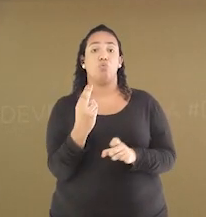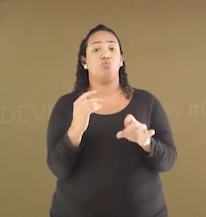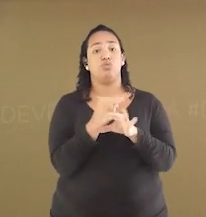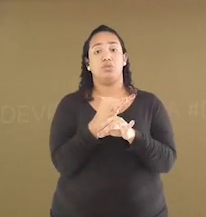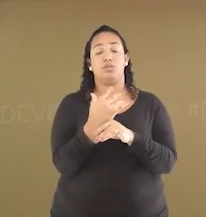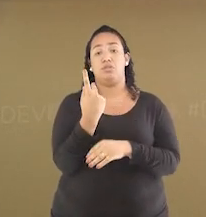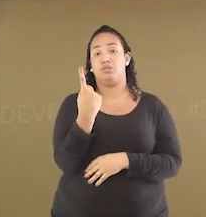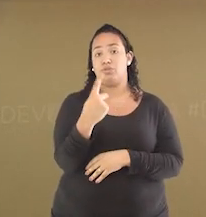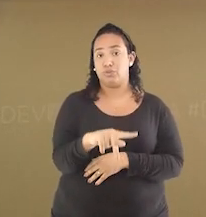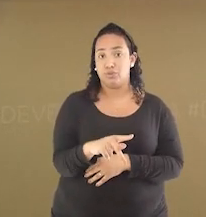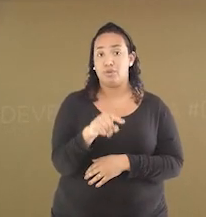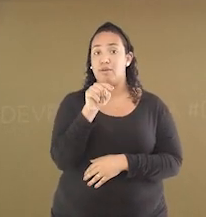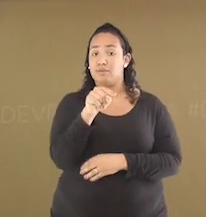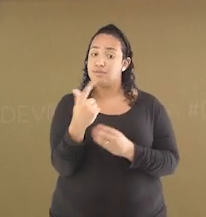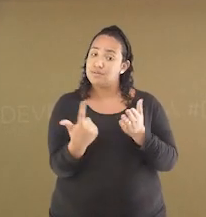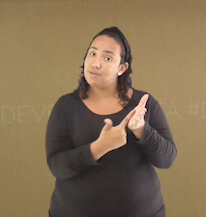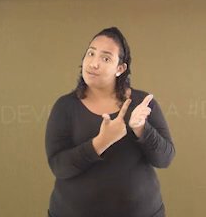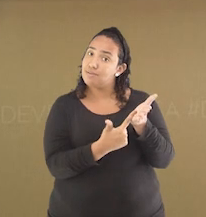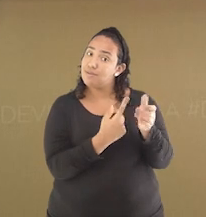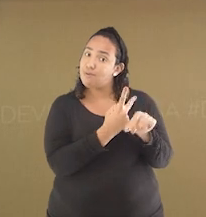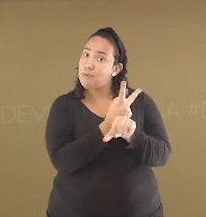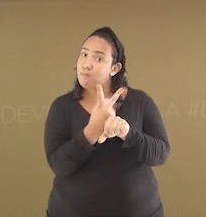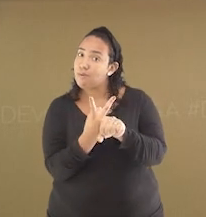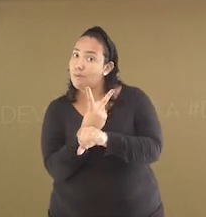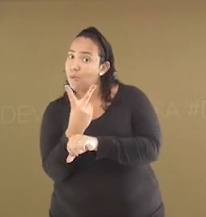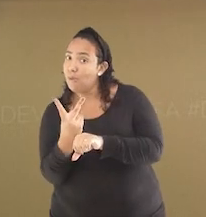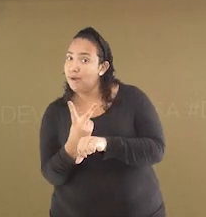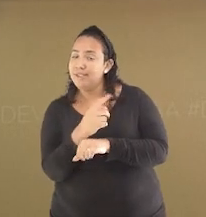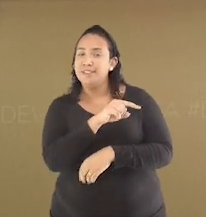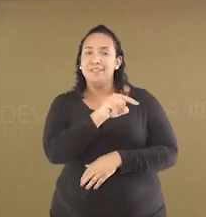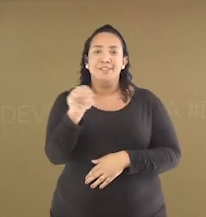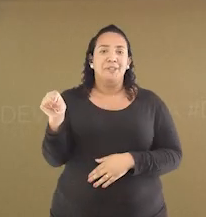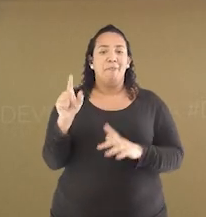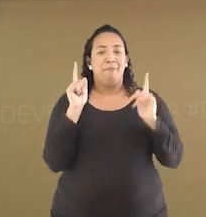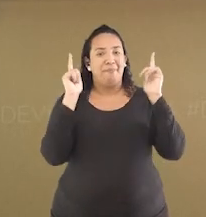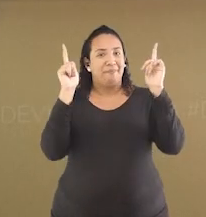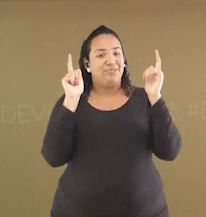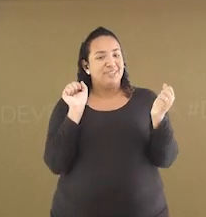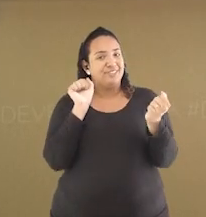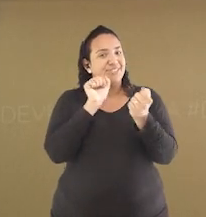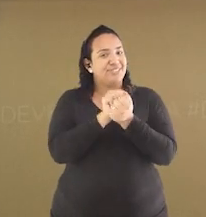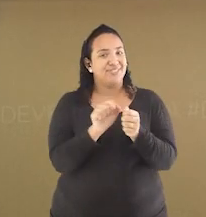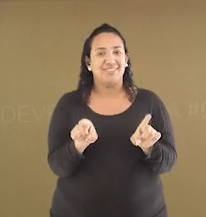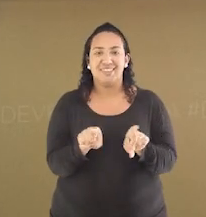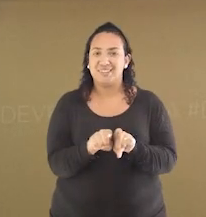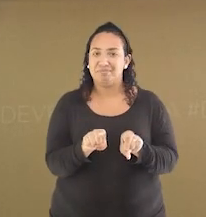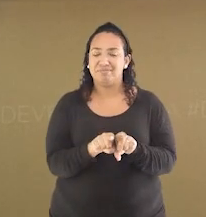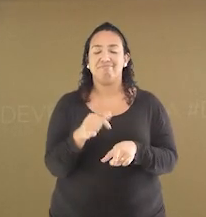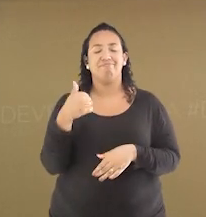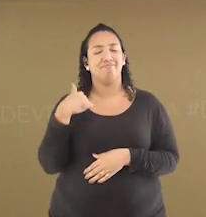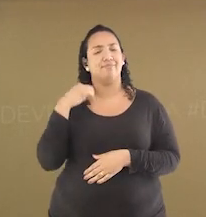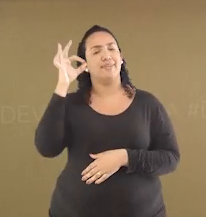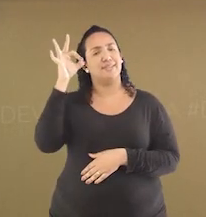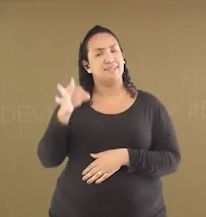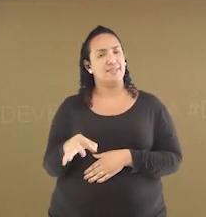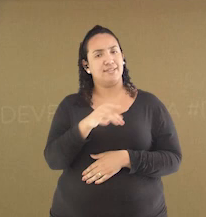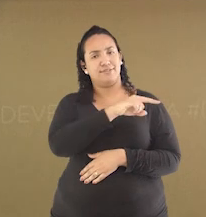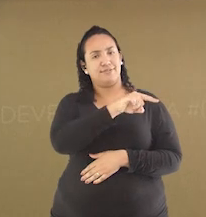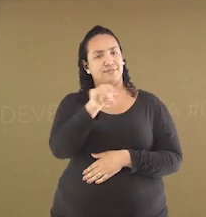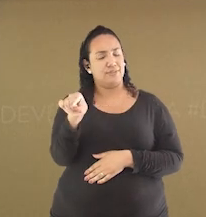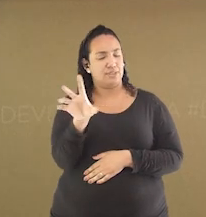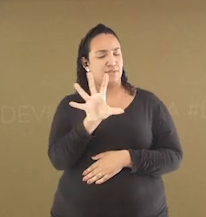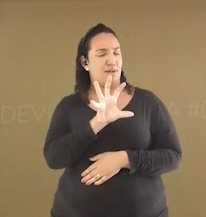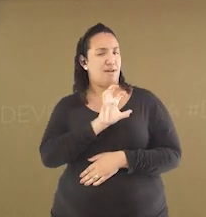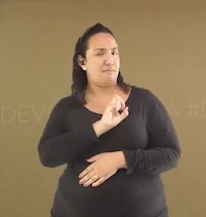sua cidade e procurar por esse livro, para viver essas aventuras também. Tenho certeza que você